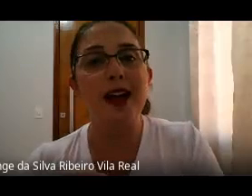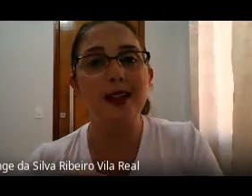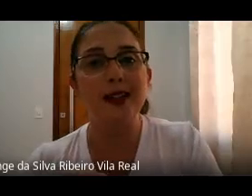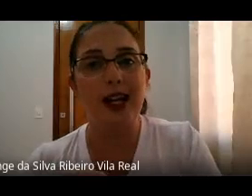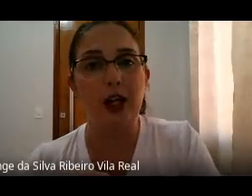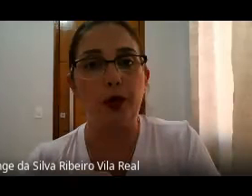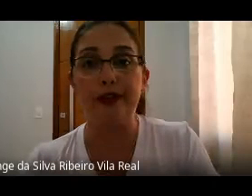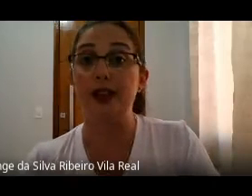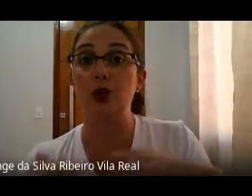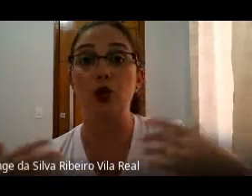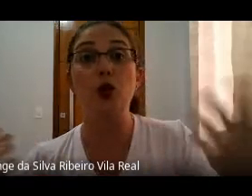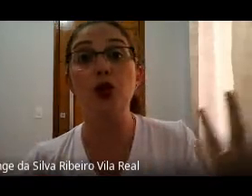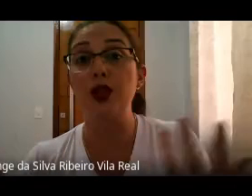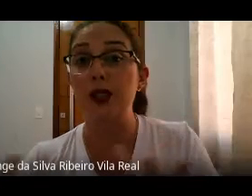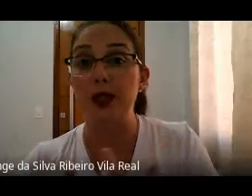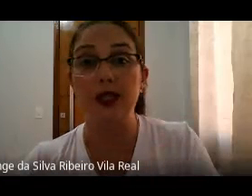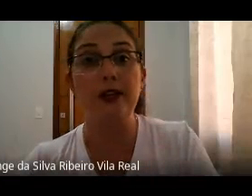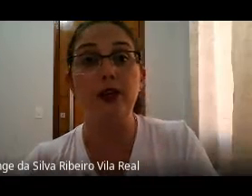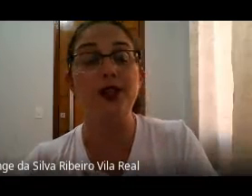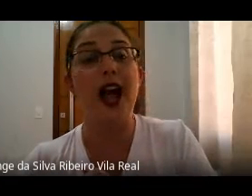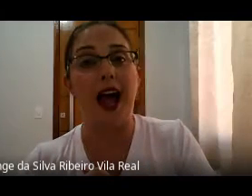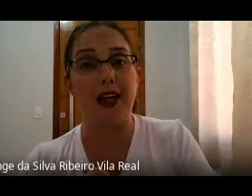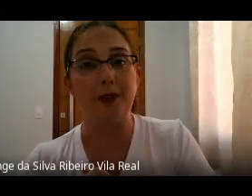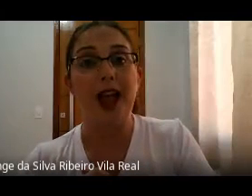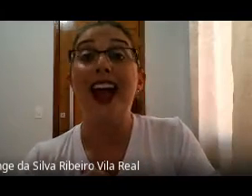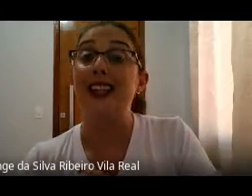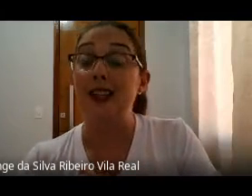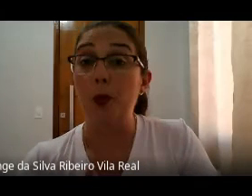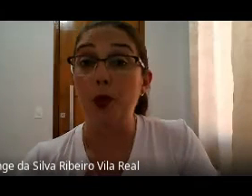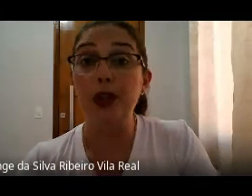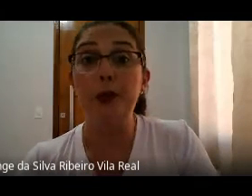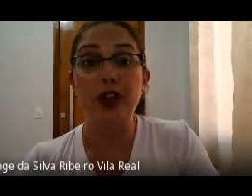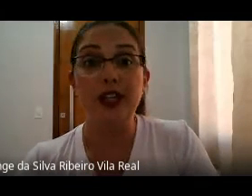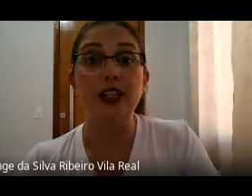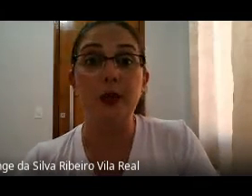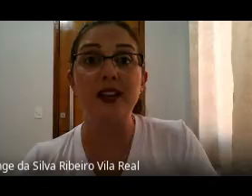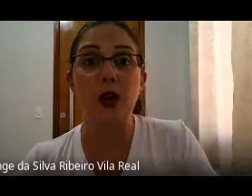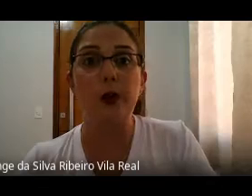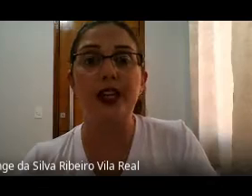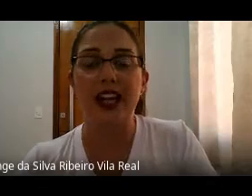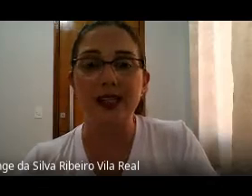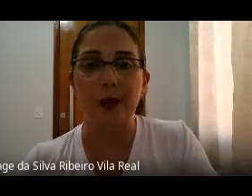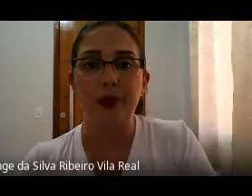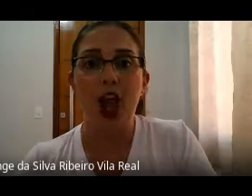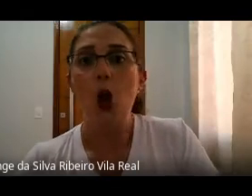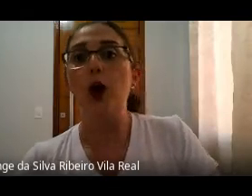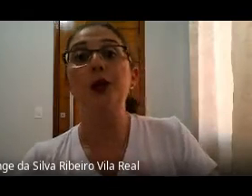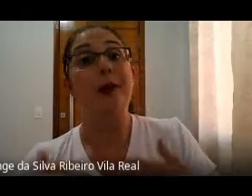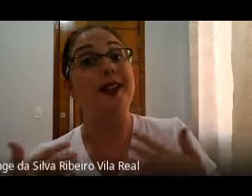vez mais nessa língua, fazendo os cursos específicos da área, que são muito importantes para essa